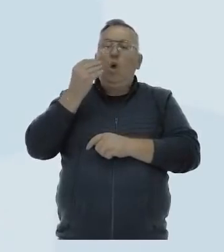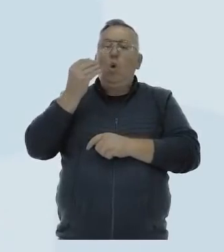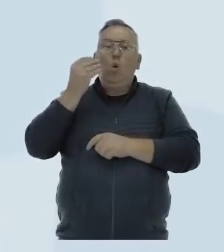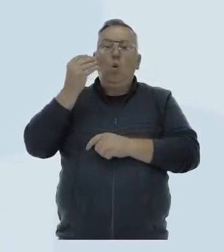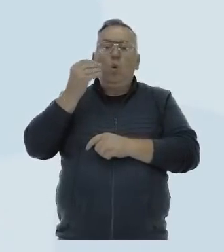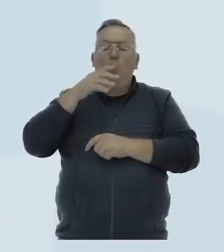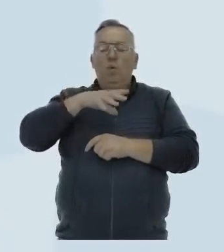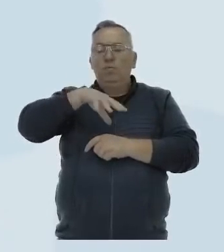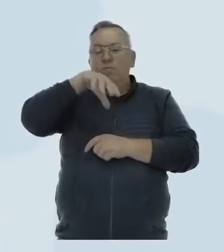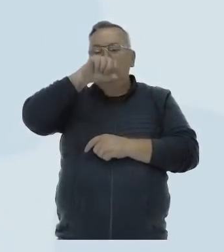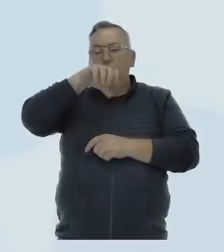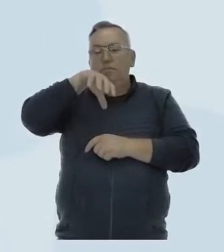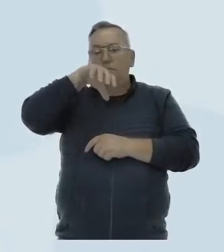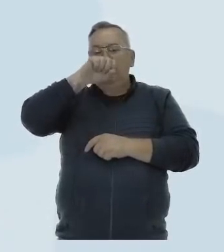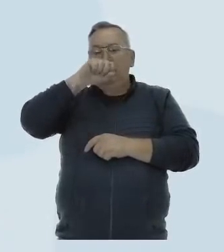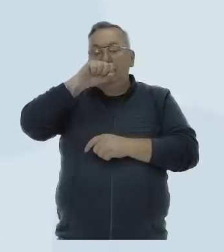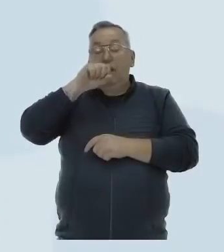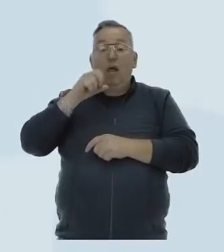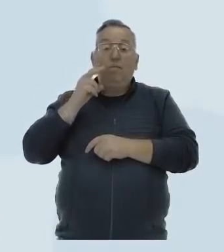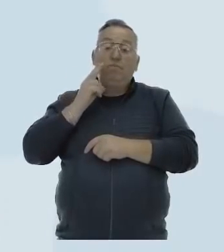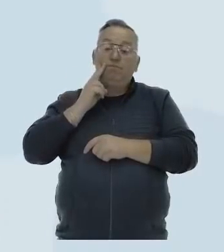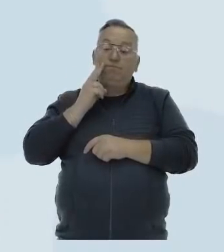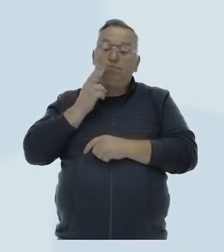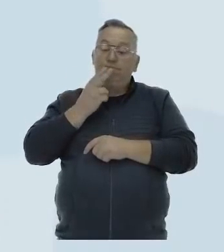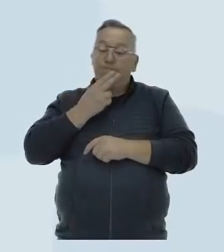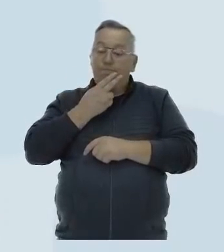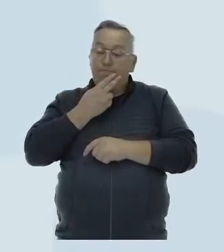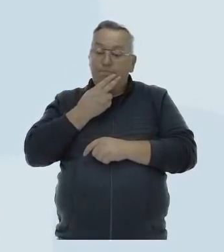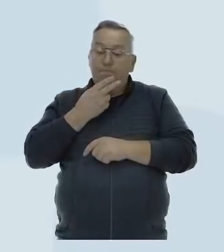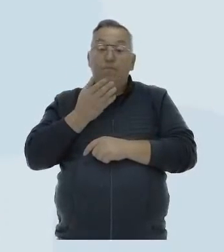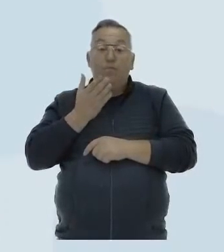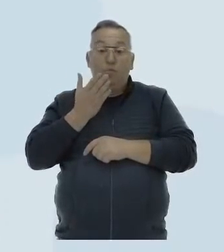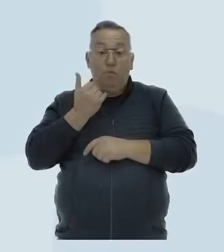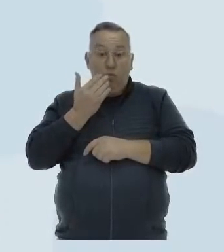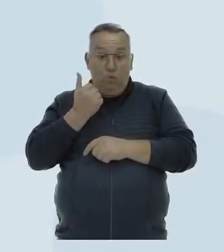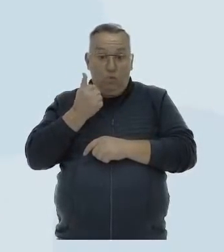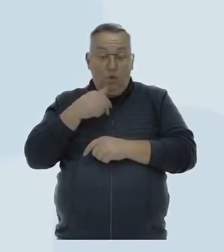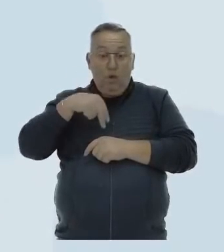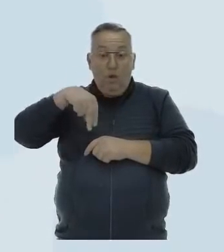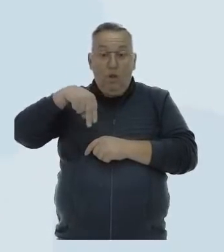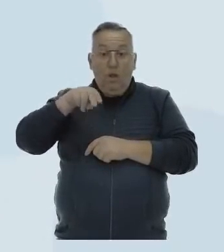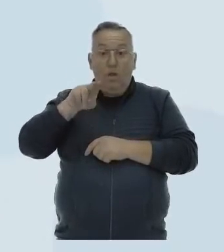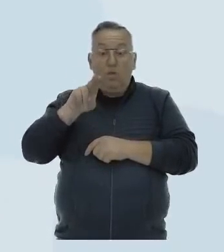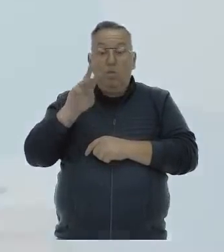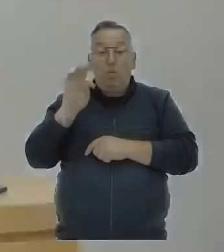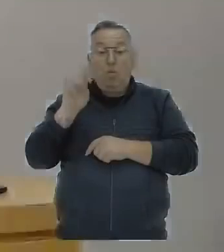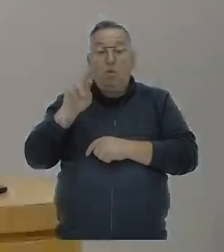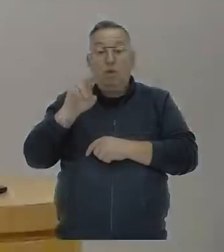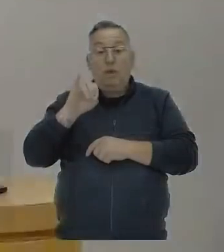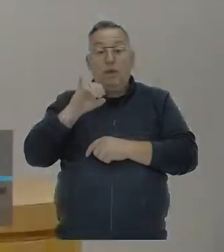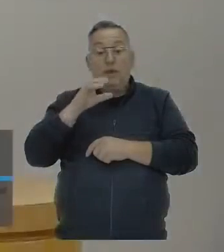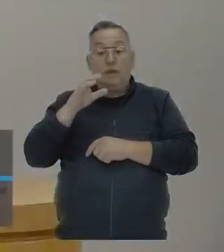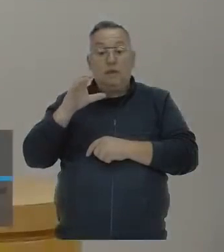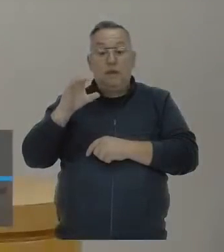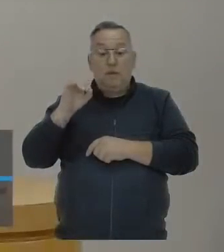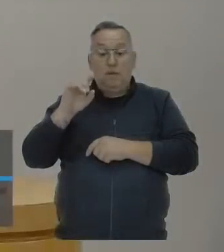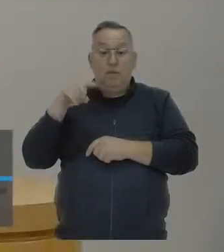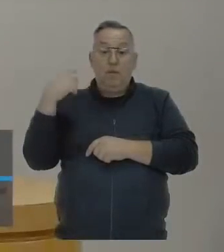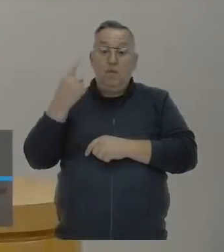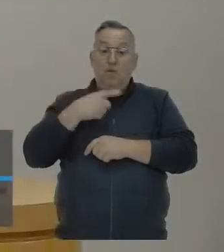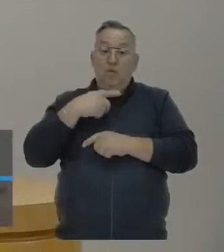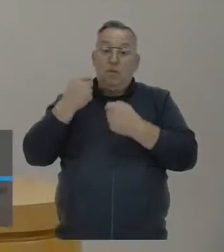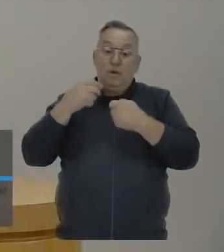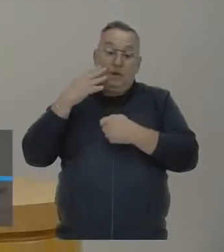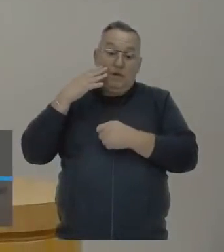respiração vai fazer parte da nutrição. Então, para isso, a gente precisa entender a outra parte aí do processo,